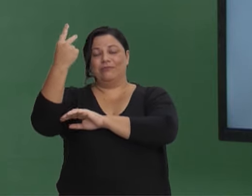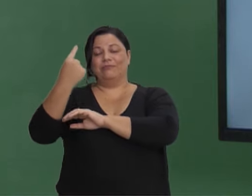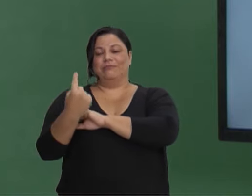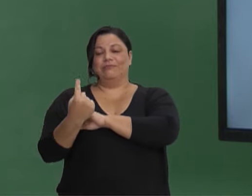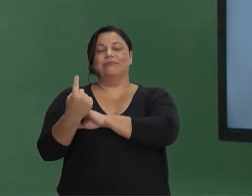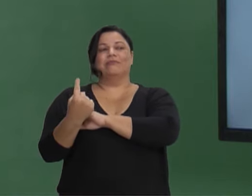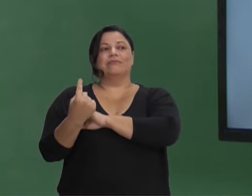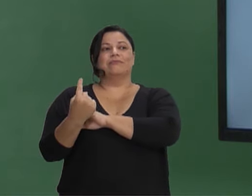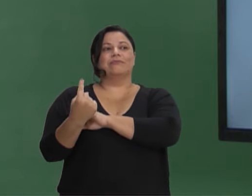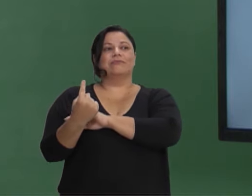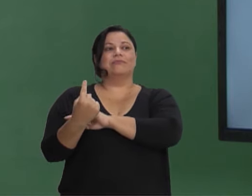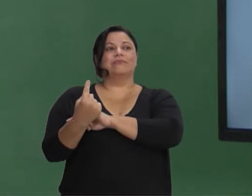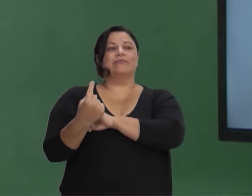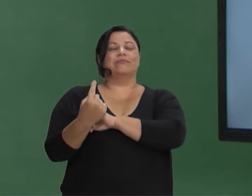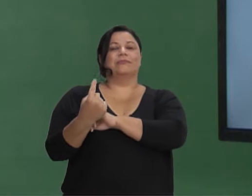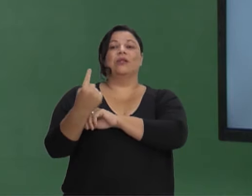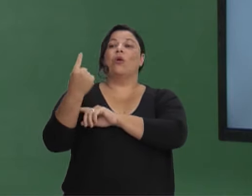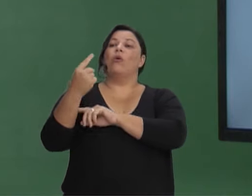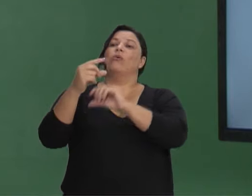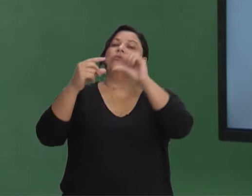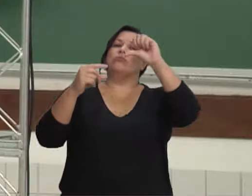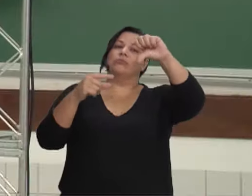1, 10.